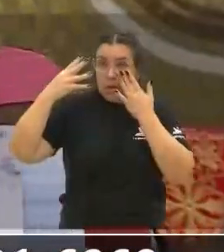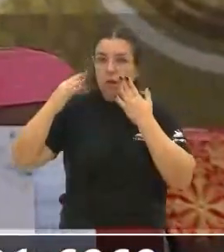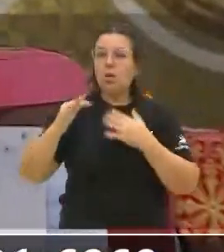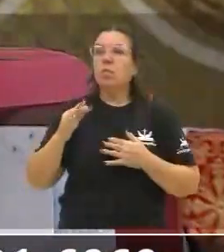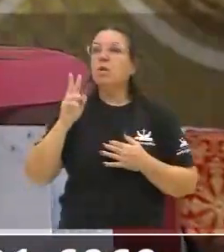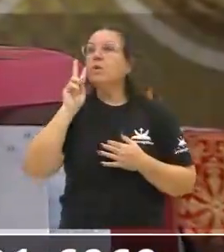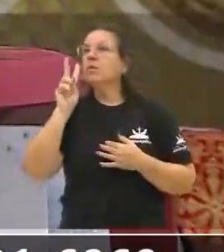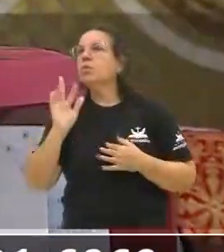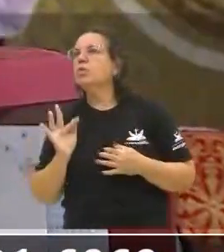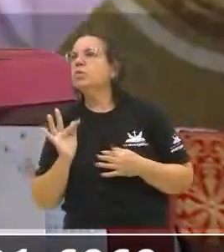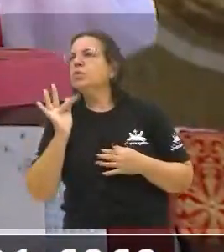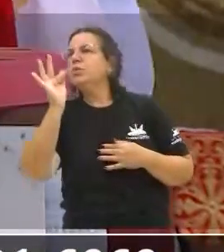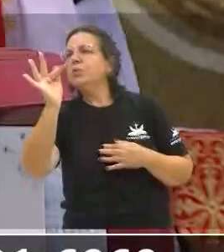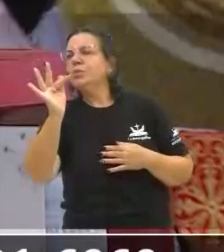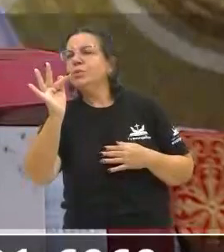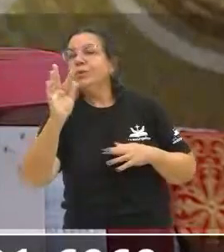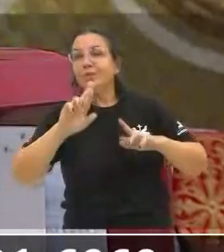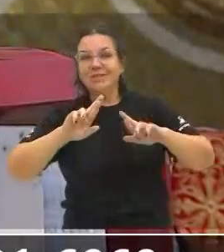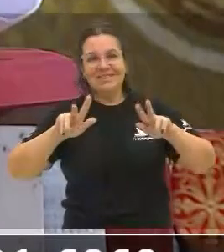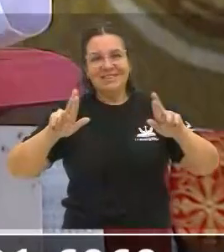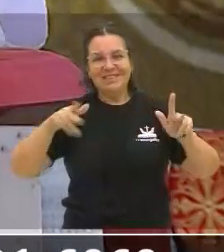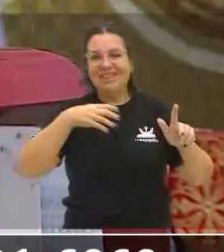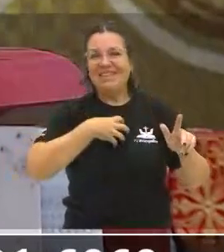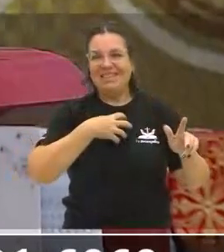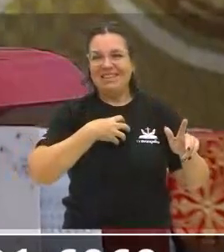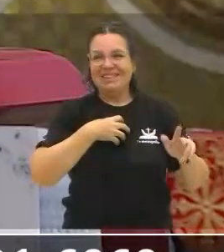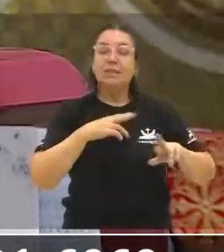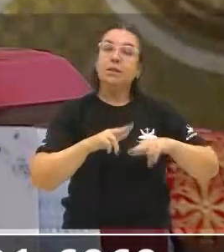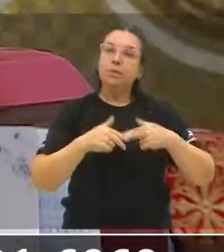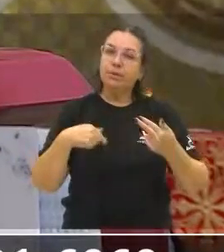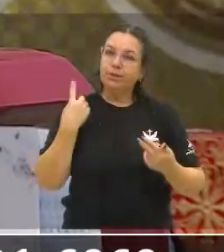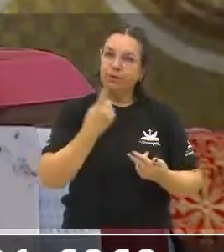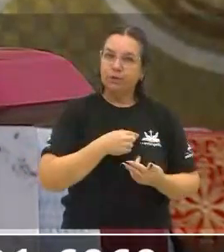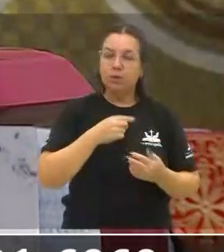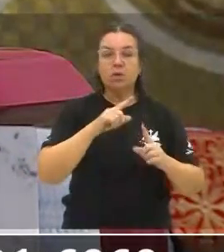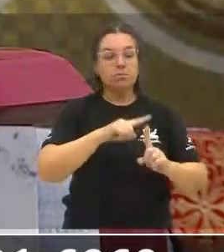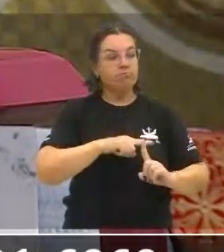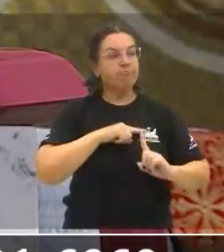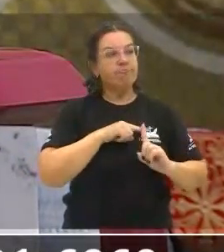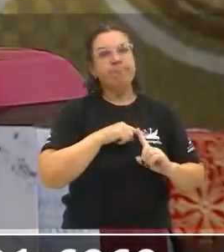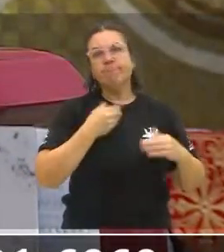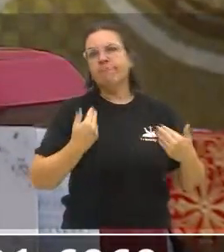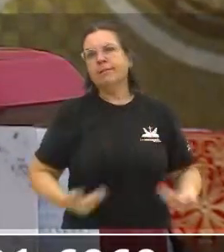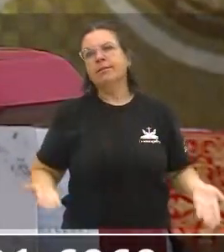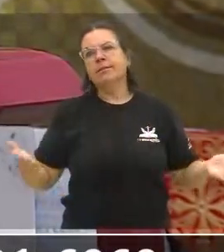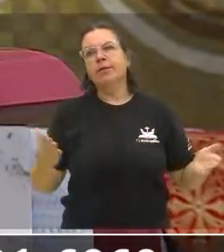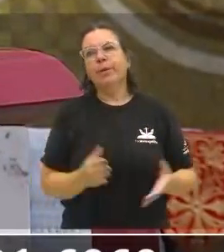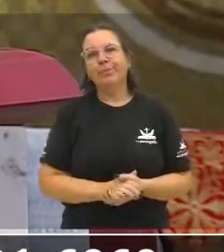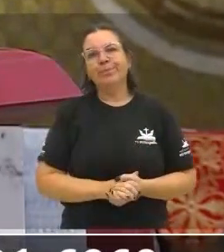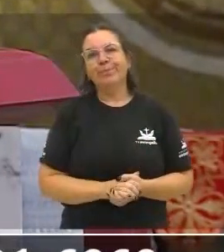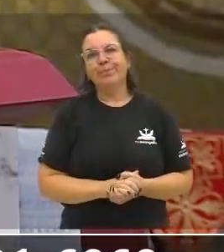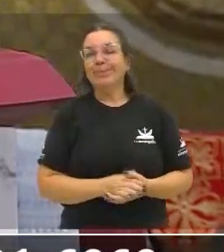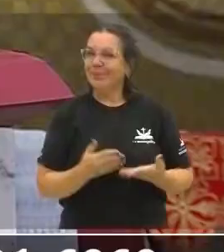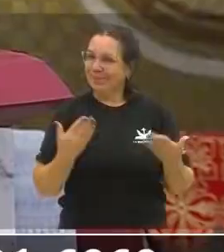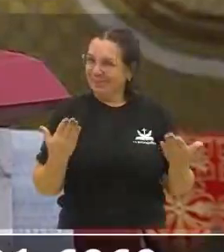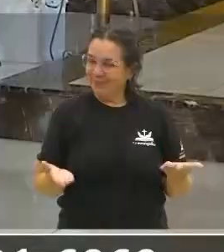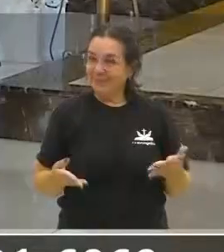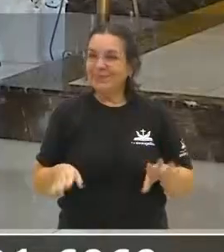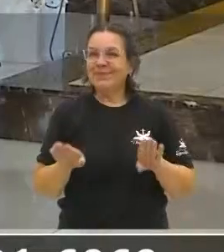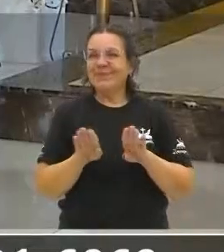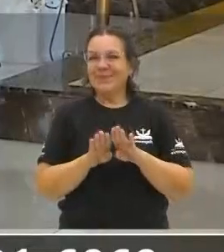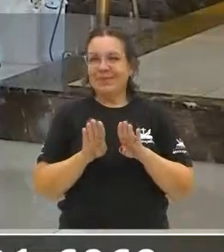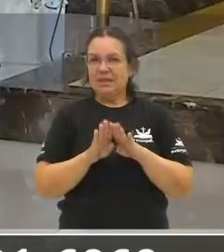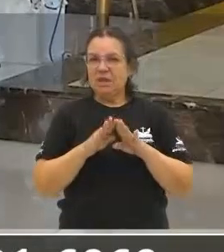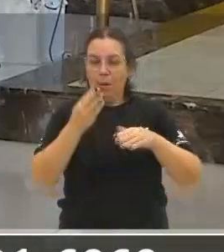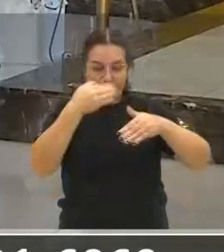perspectiva, um olhar diferente. Por isso somos cristãos. E não é para ser colocado embaixo